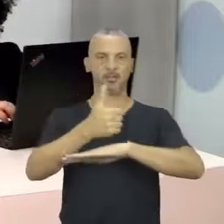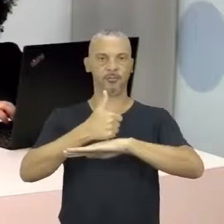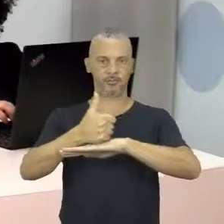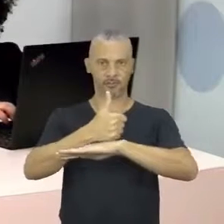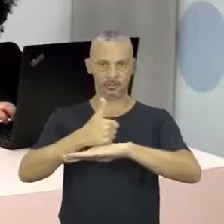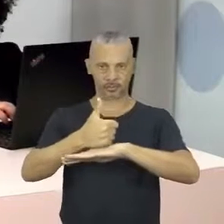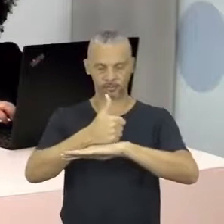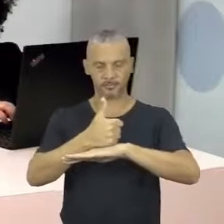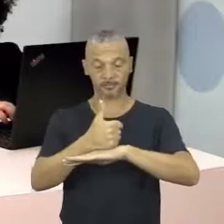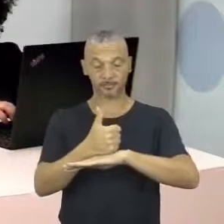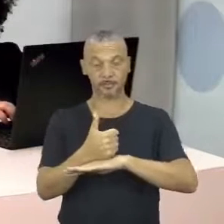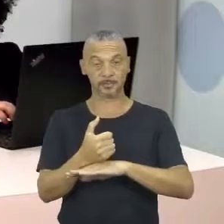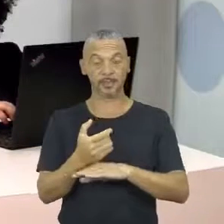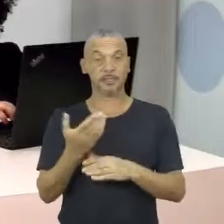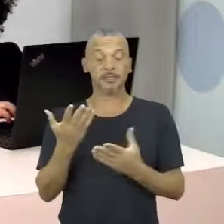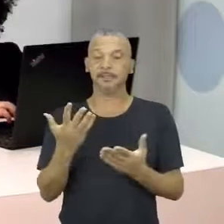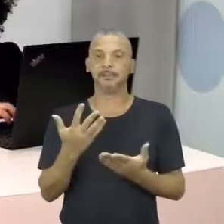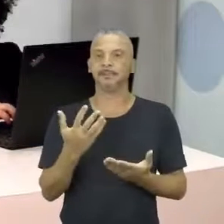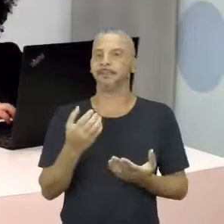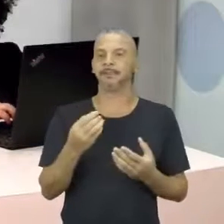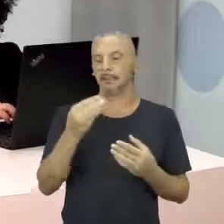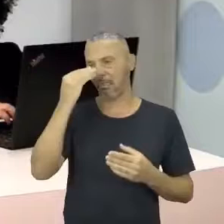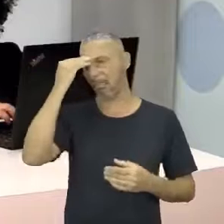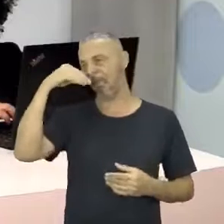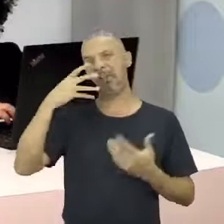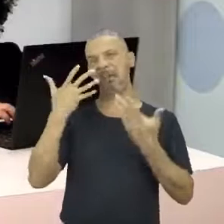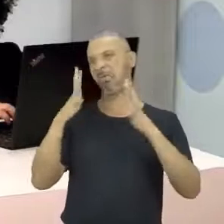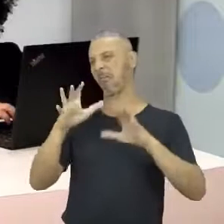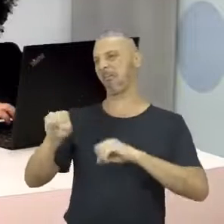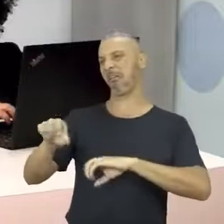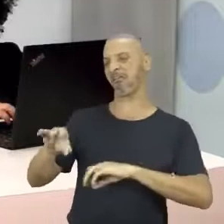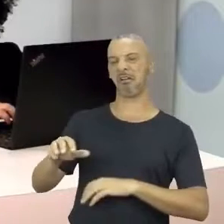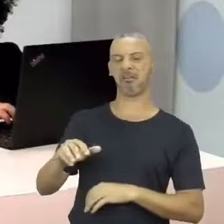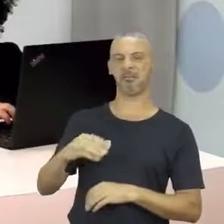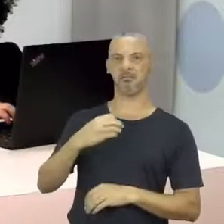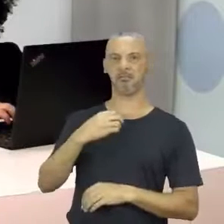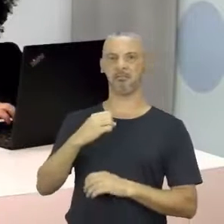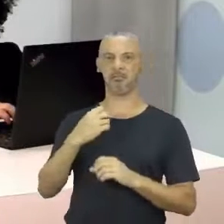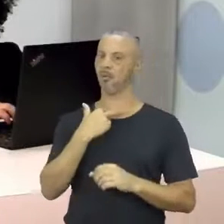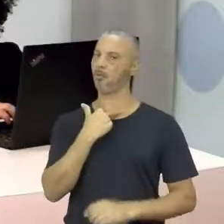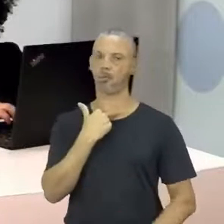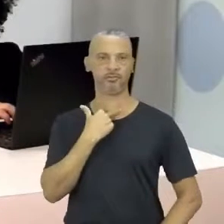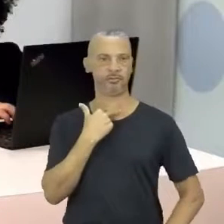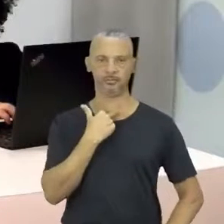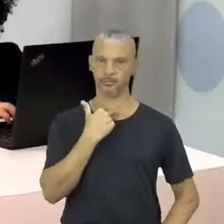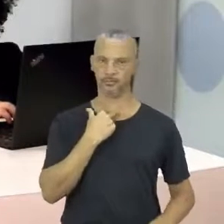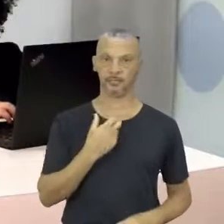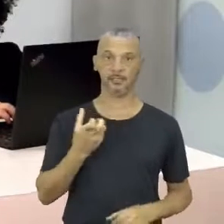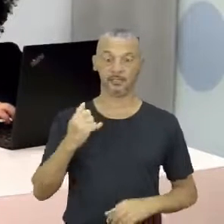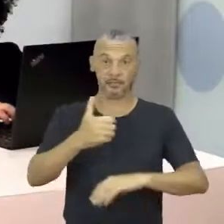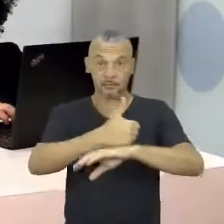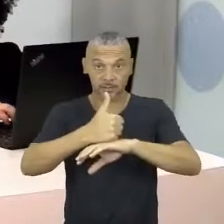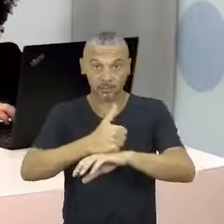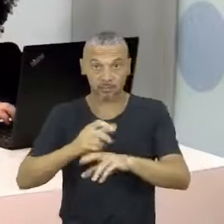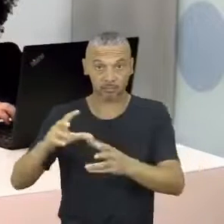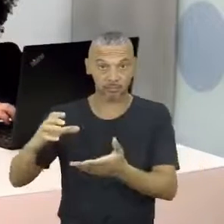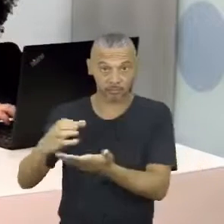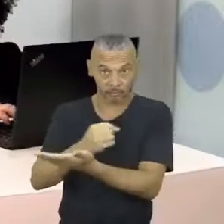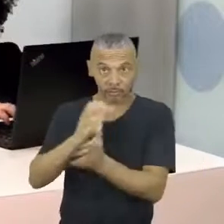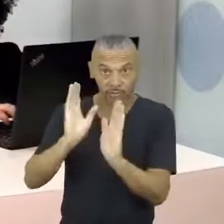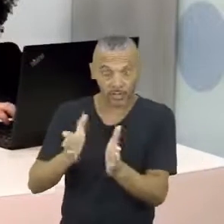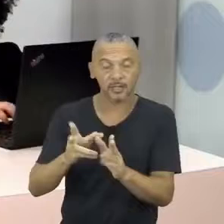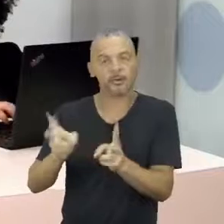profissionalizante. Logo, você não pode desistir de aulas, tá bom? Pegou no profissionalizante, fica no profissionalizante. Se você